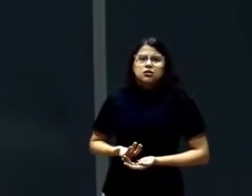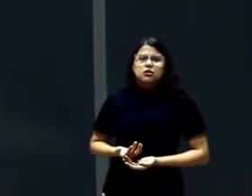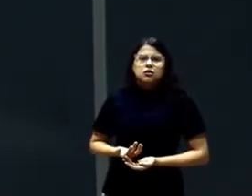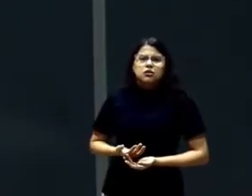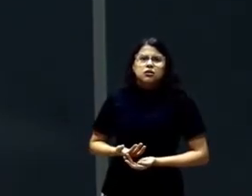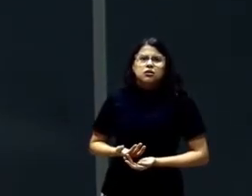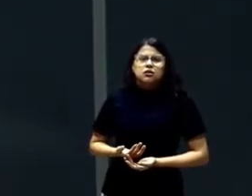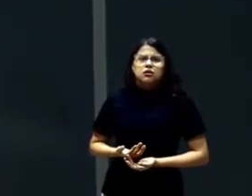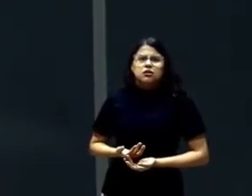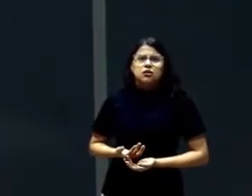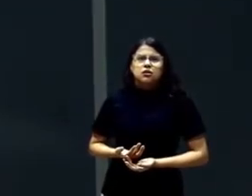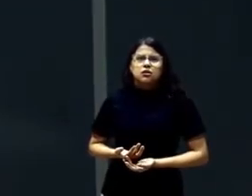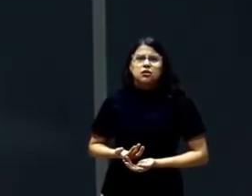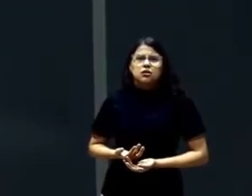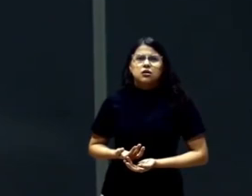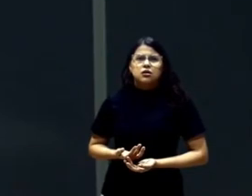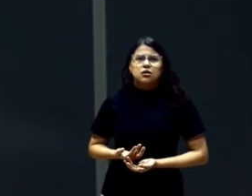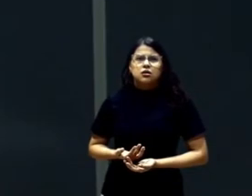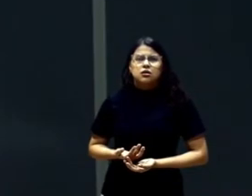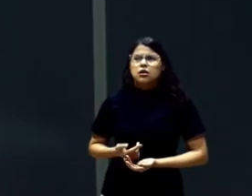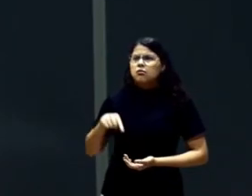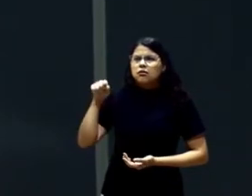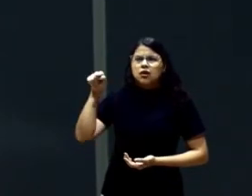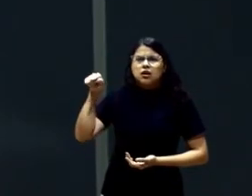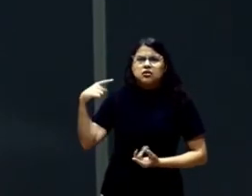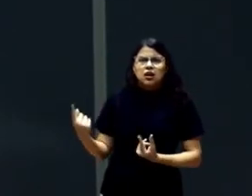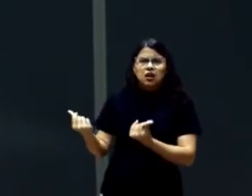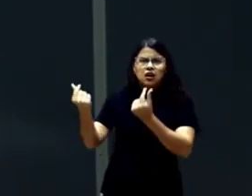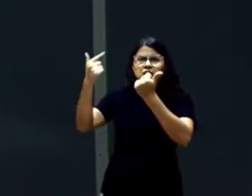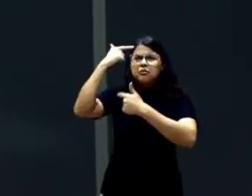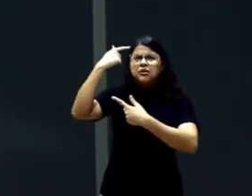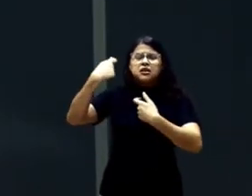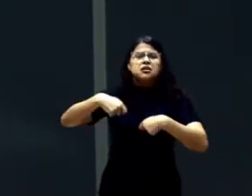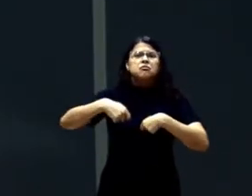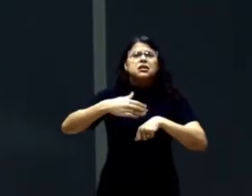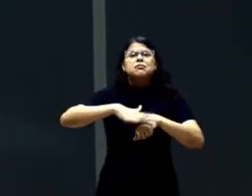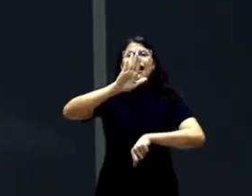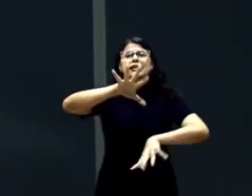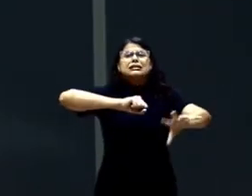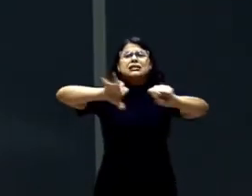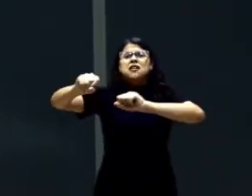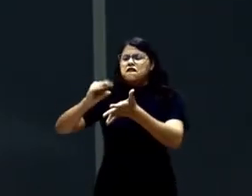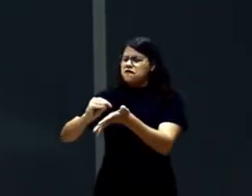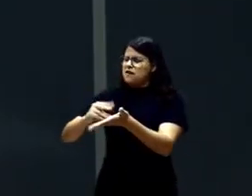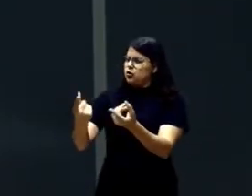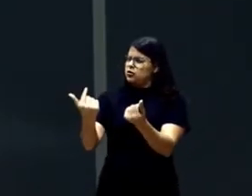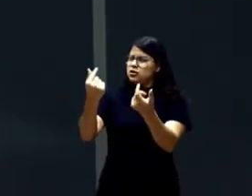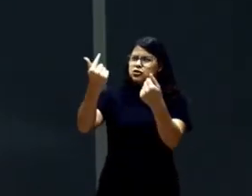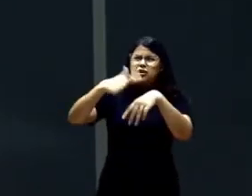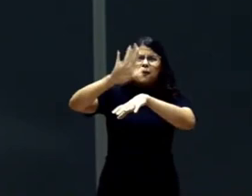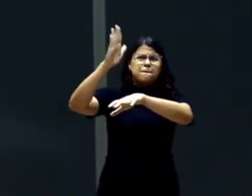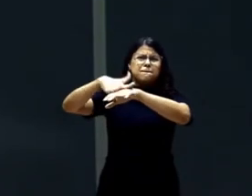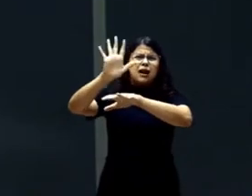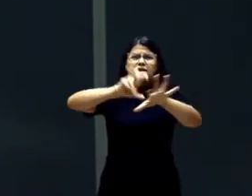E ainda não é necessário para eles. E ainda falta. E ainda